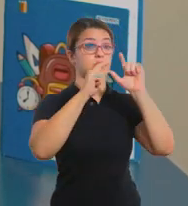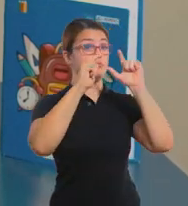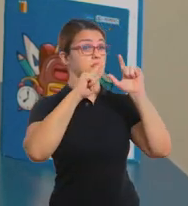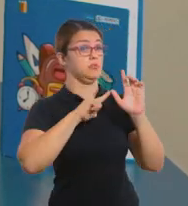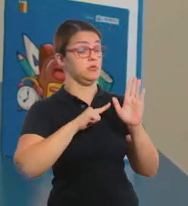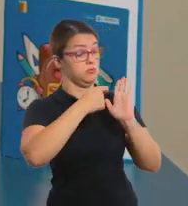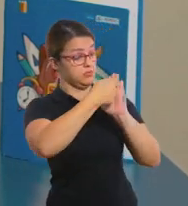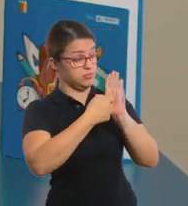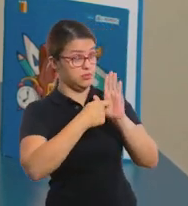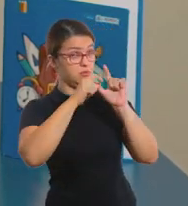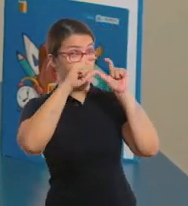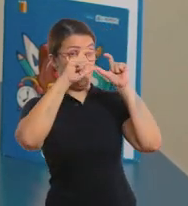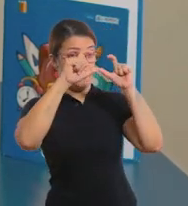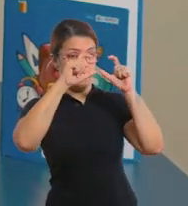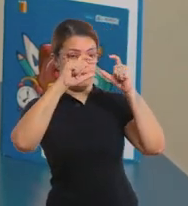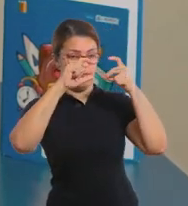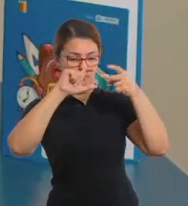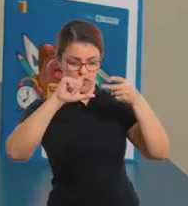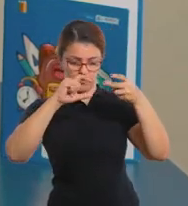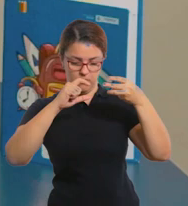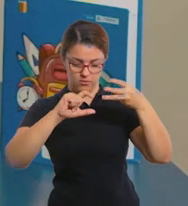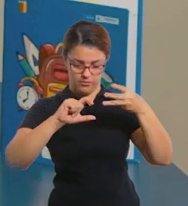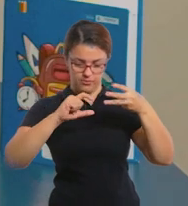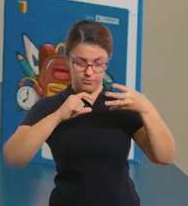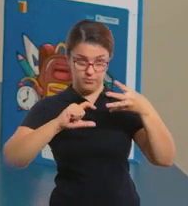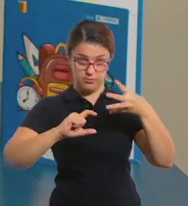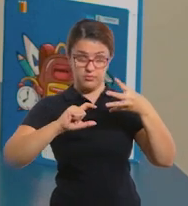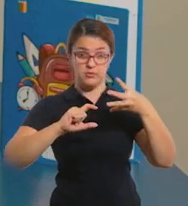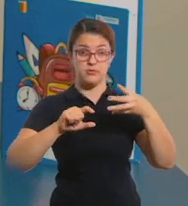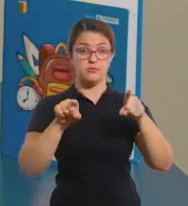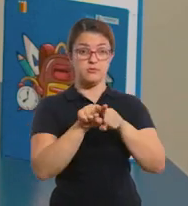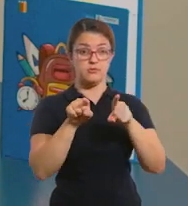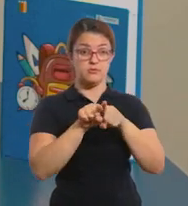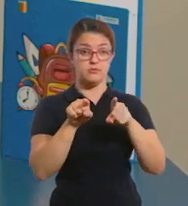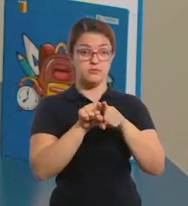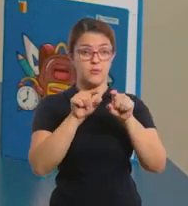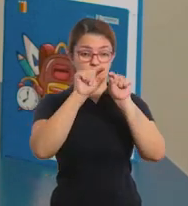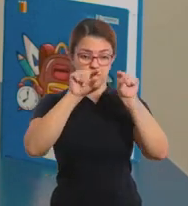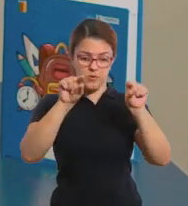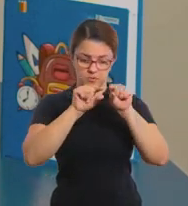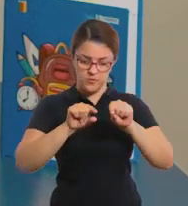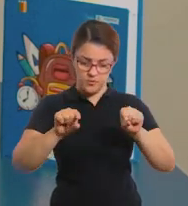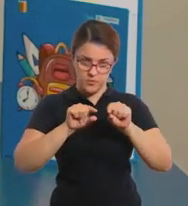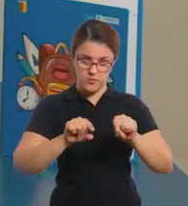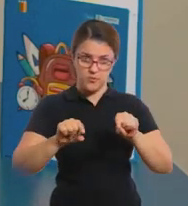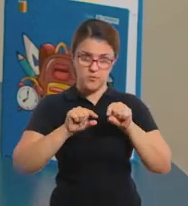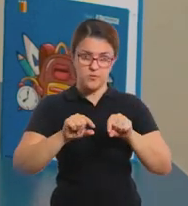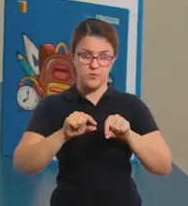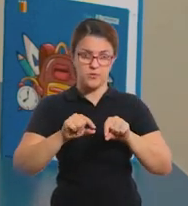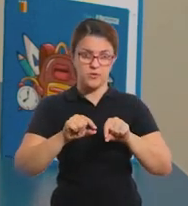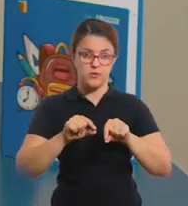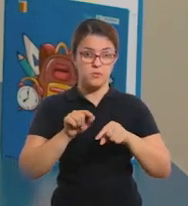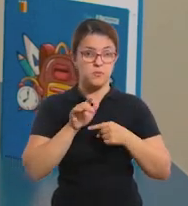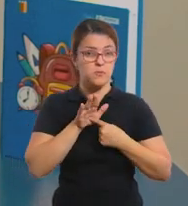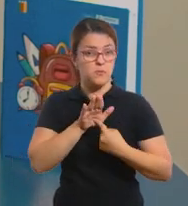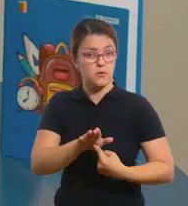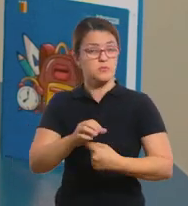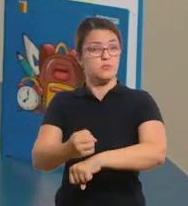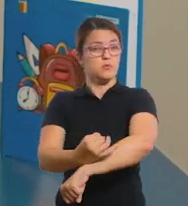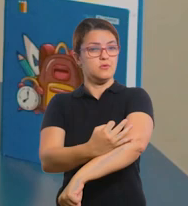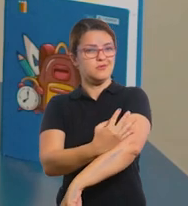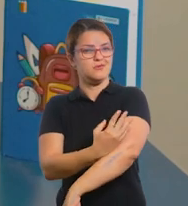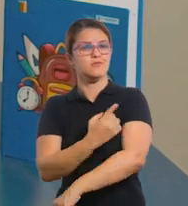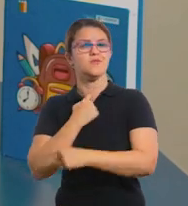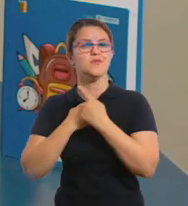entre estrofe e versos é um texto que expressa sentimentos emoções e desejos a forma